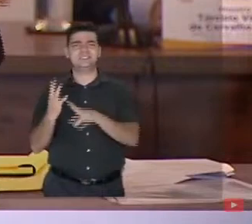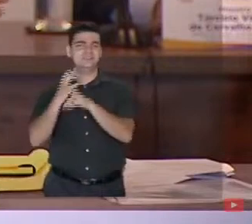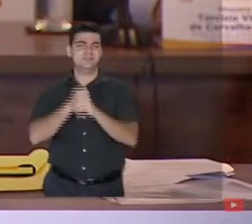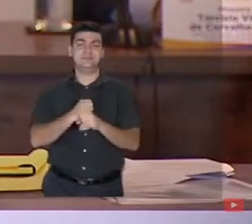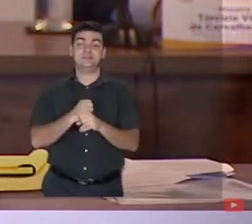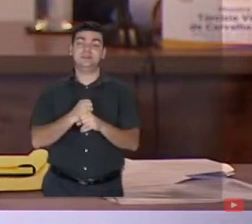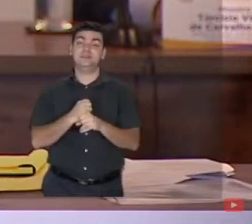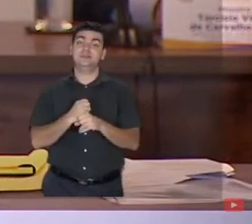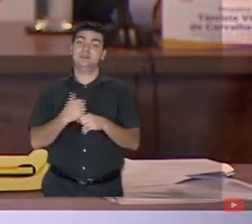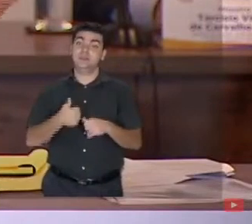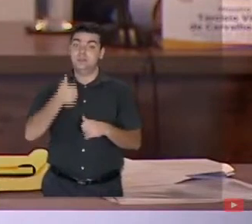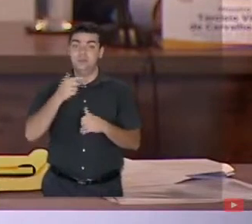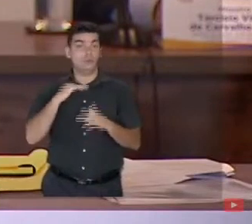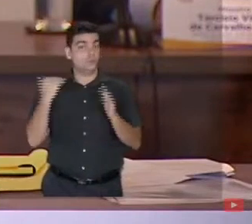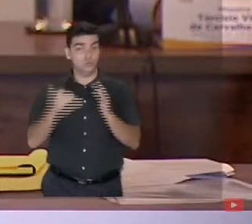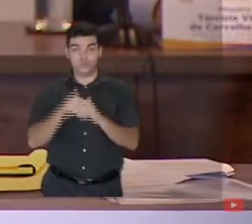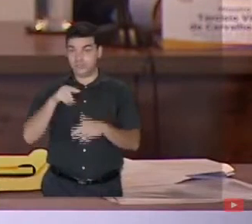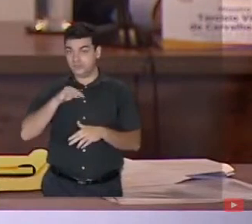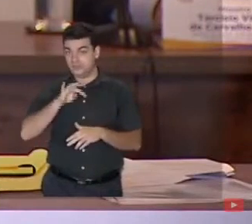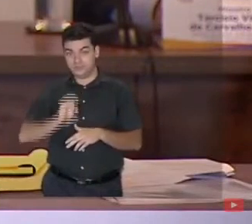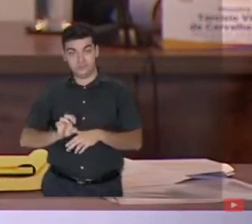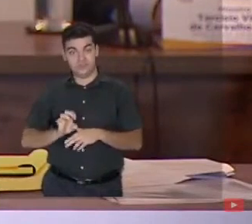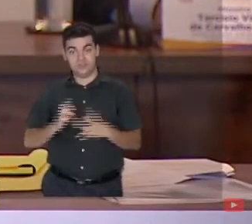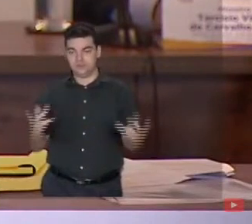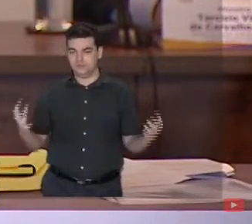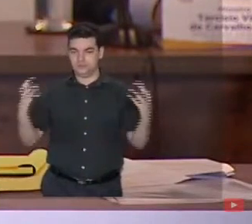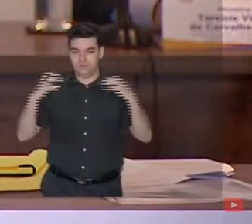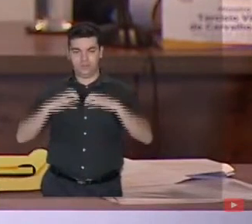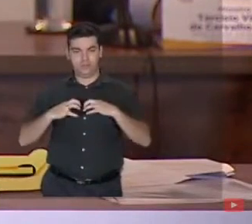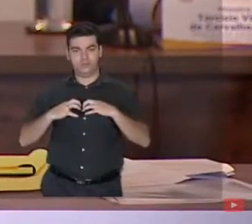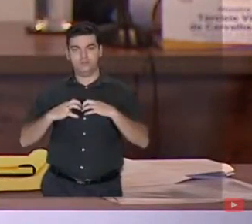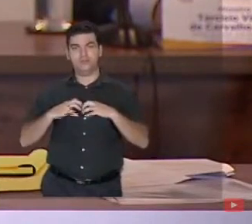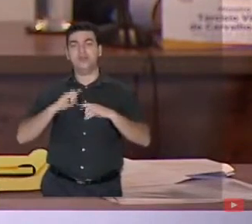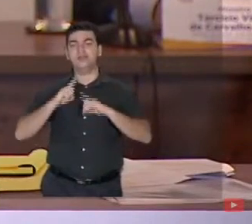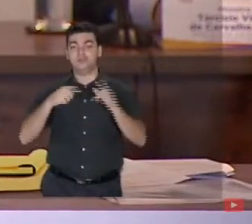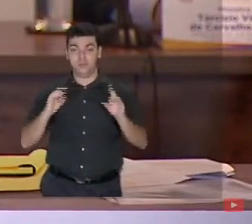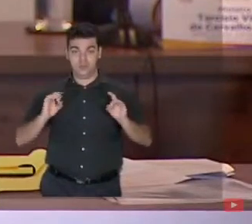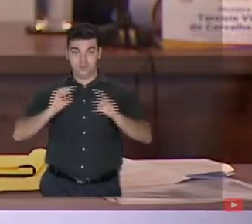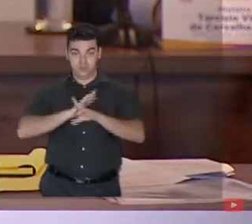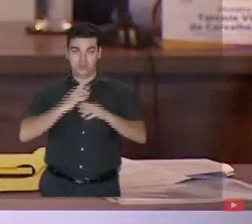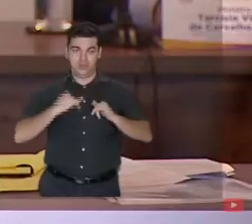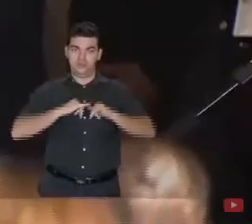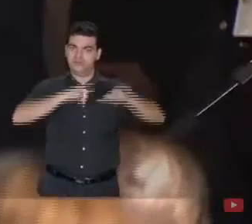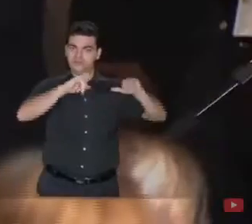Já que se escolheu totalizar no TSE, tudo ficou concentrado no TSE. Okay?